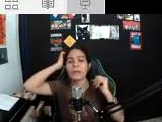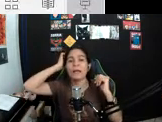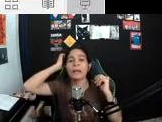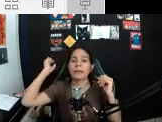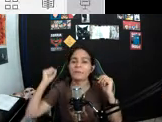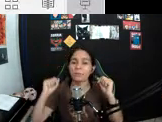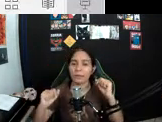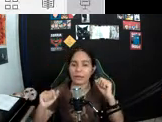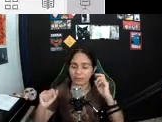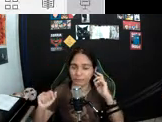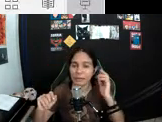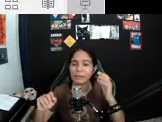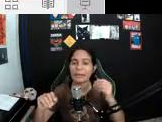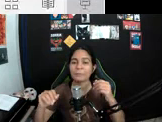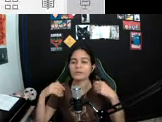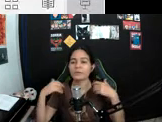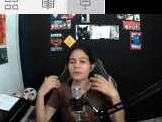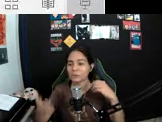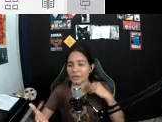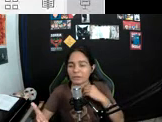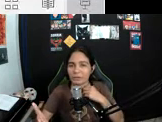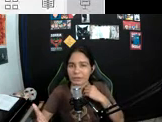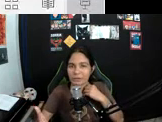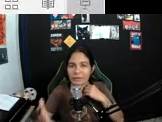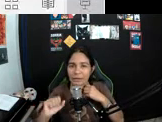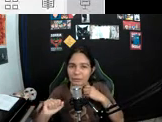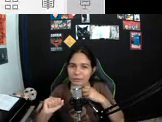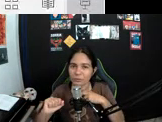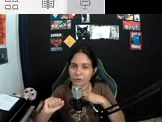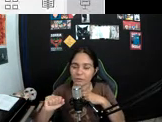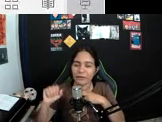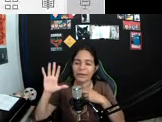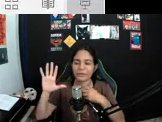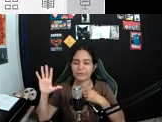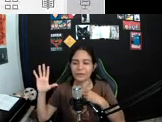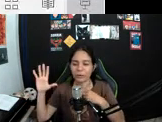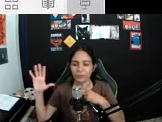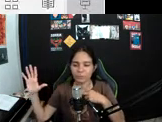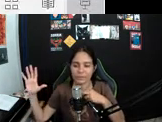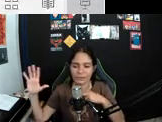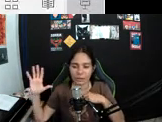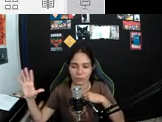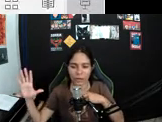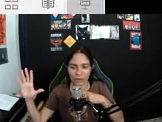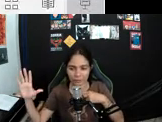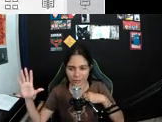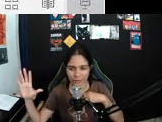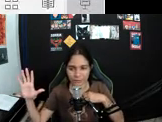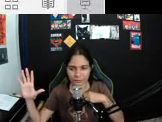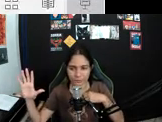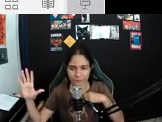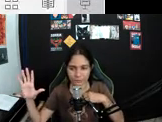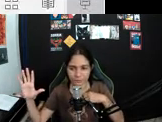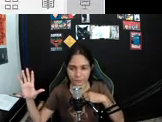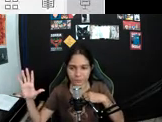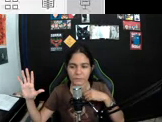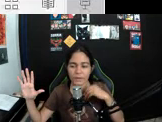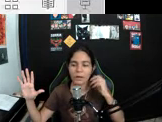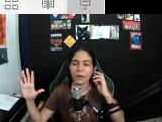separado. Mas vamos lá. Se a pessoa, no caso de vocês, graduação de enfermagem, são 5 anos, certo?